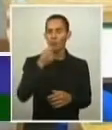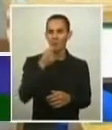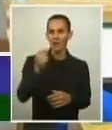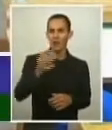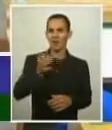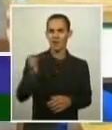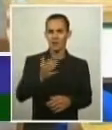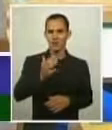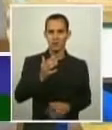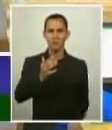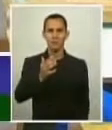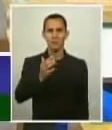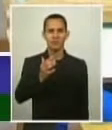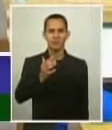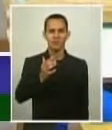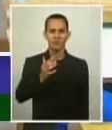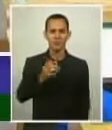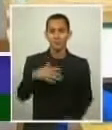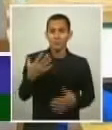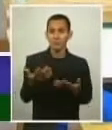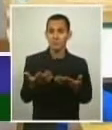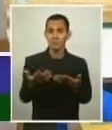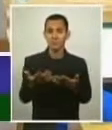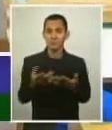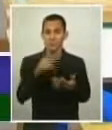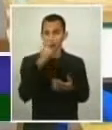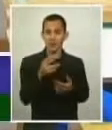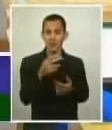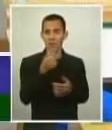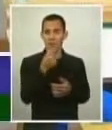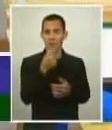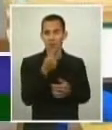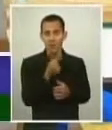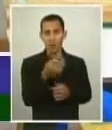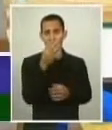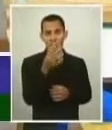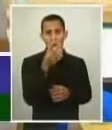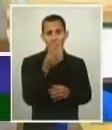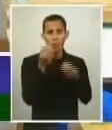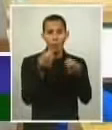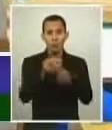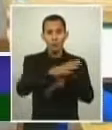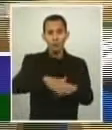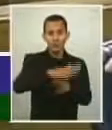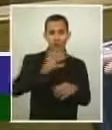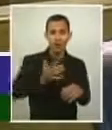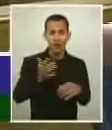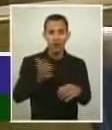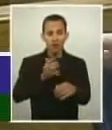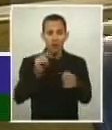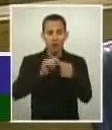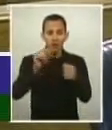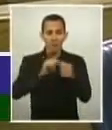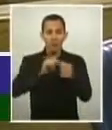Victor Hugo eu ficava muito impressionado com o que a sociedade burguesa havia